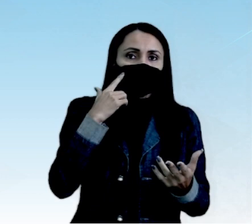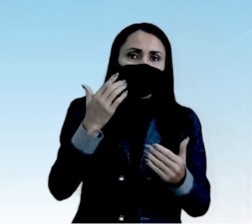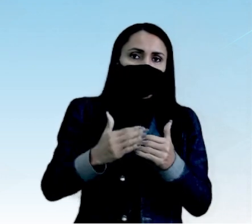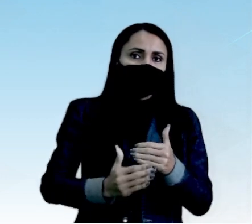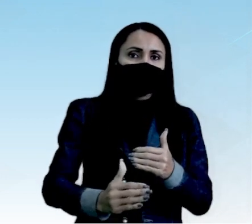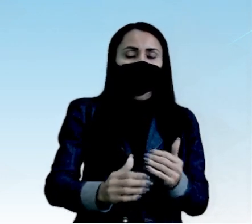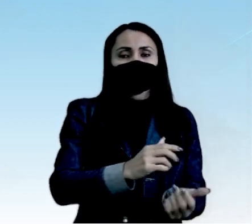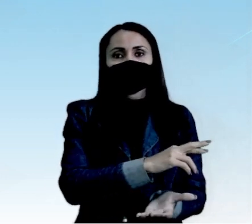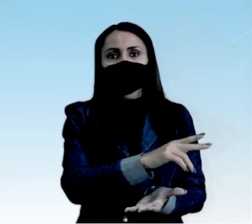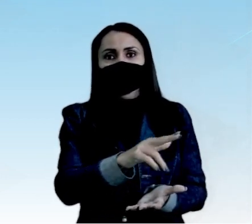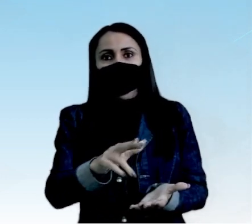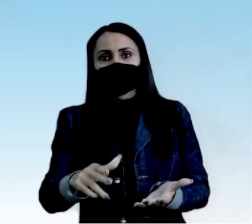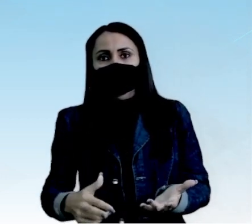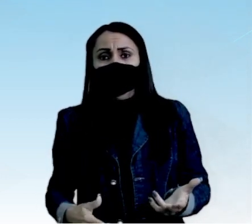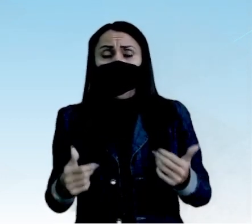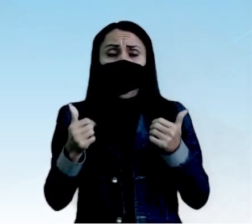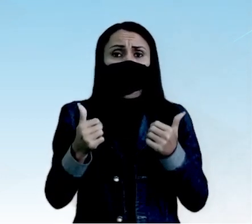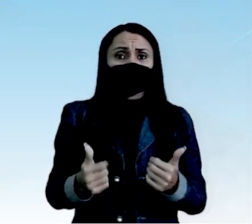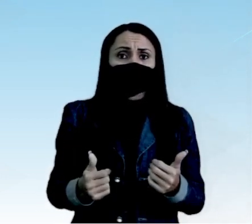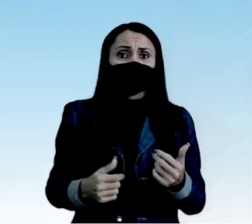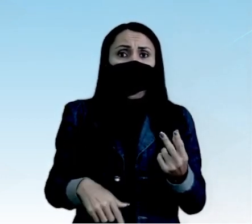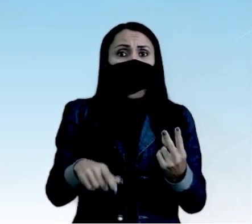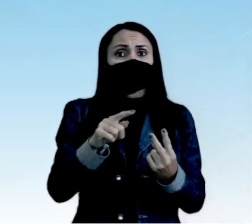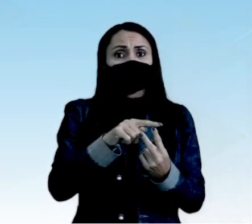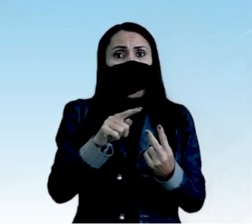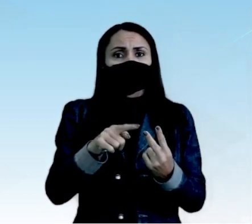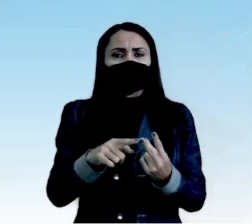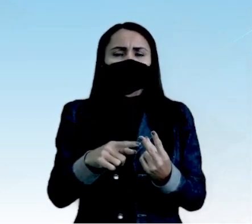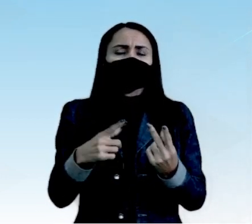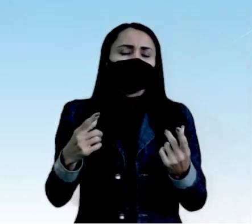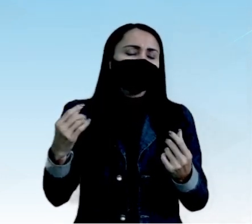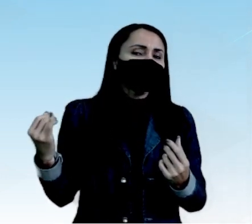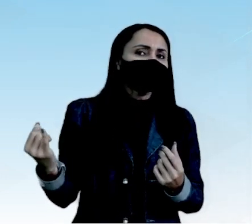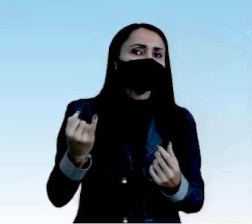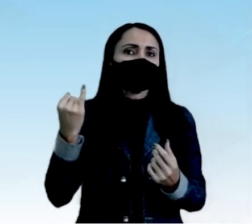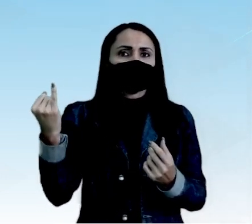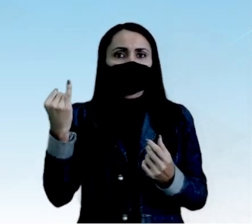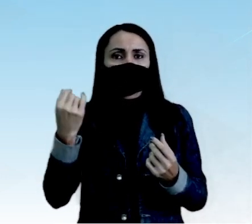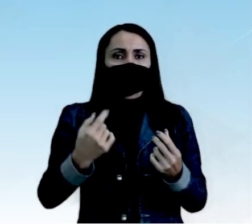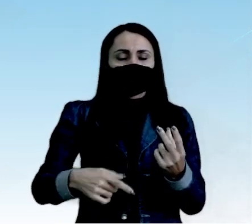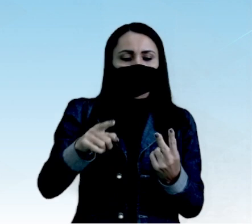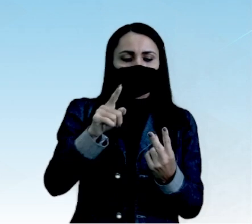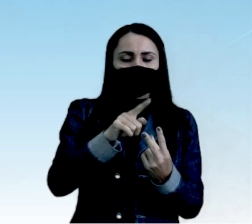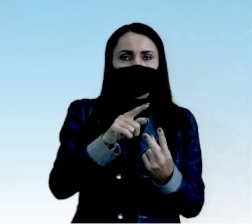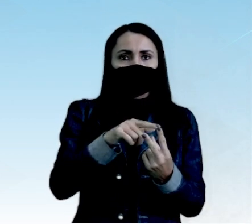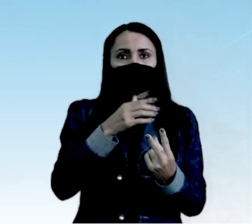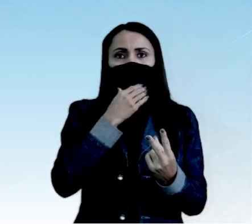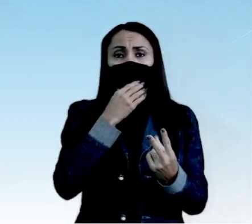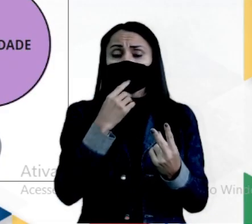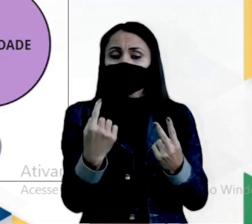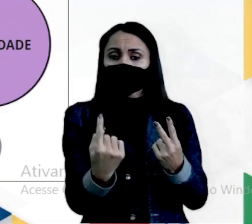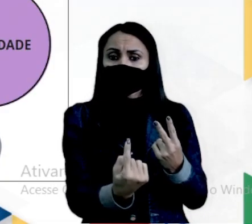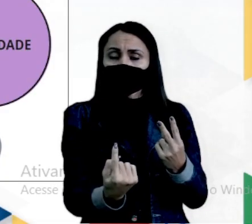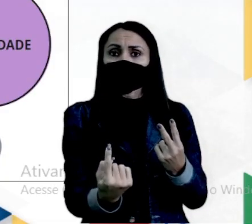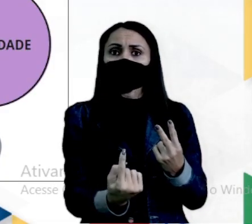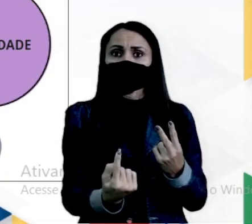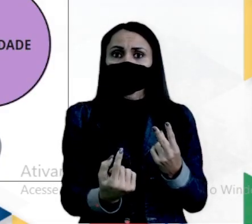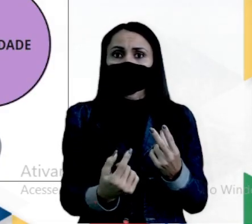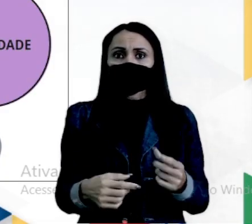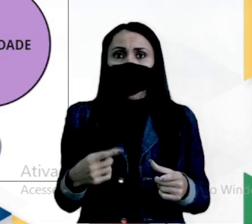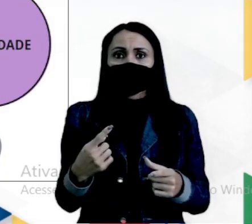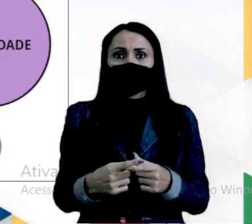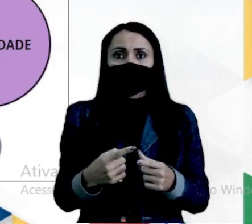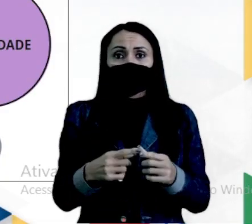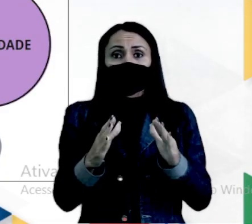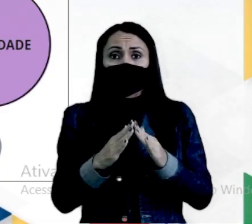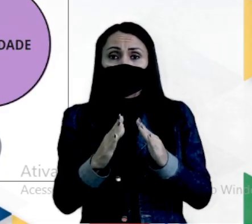de vários outros fatores, mas dois foram primordiais. O primeiro, o homem se isolar, porque ele morava